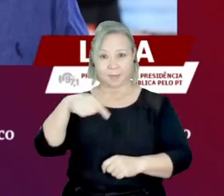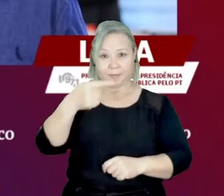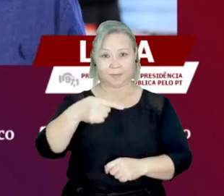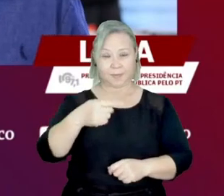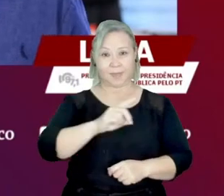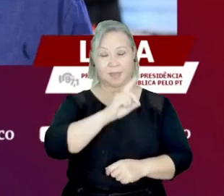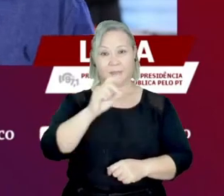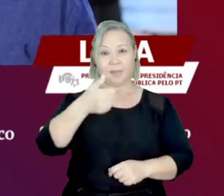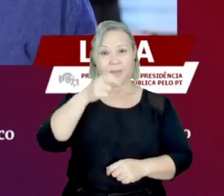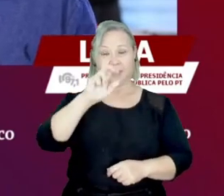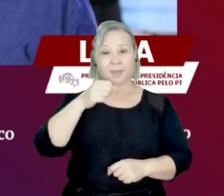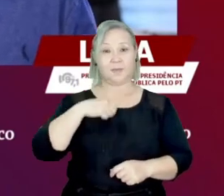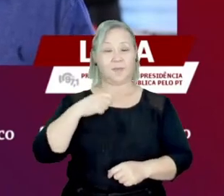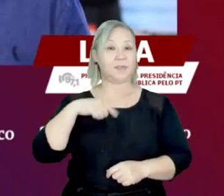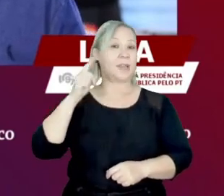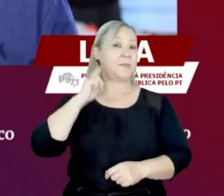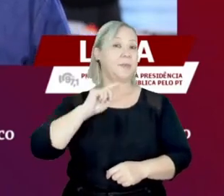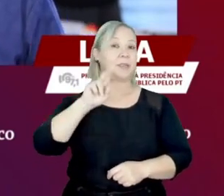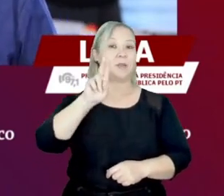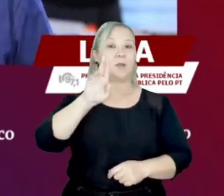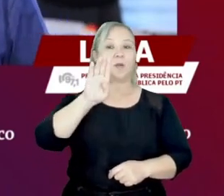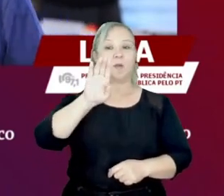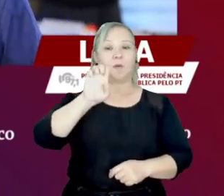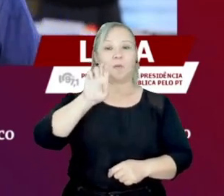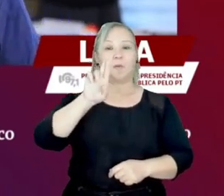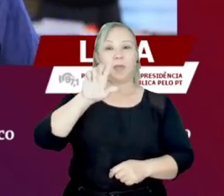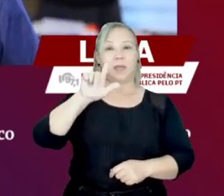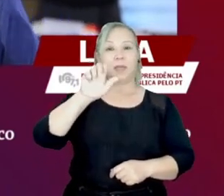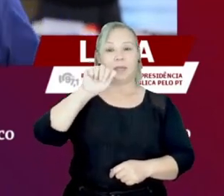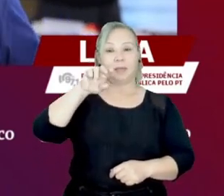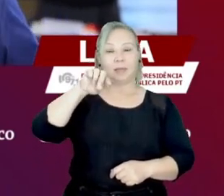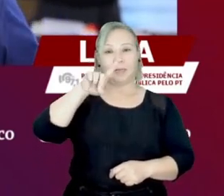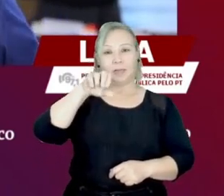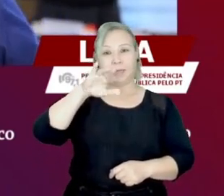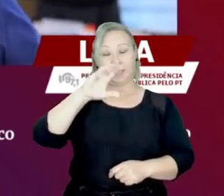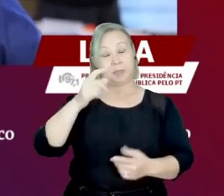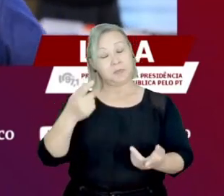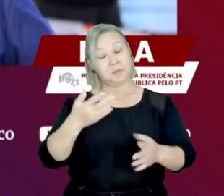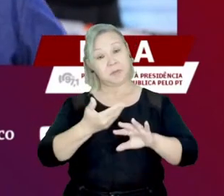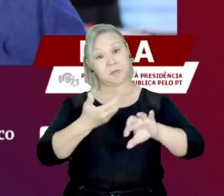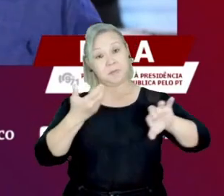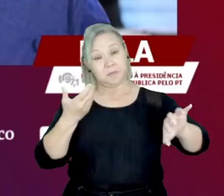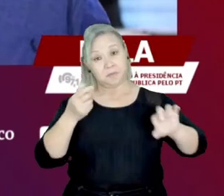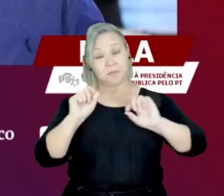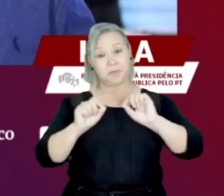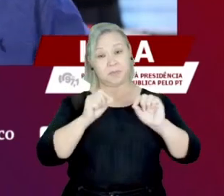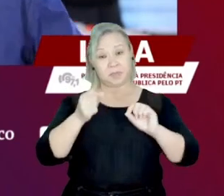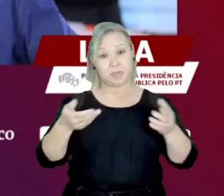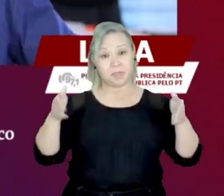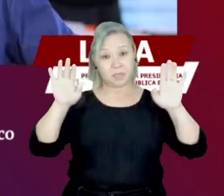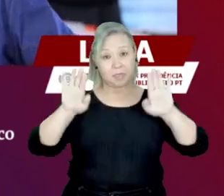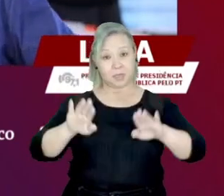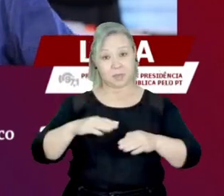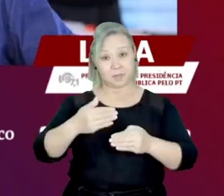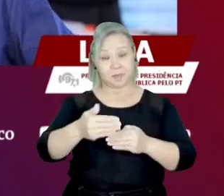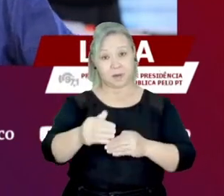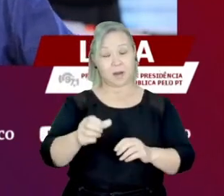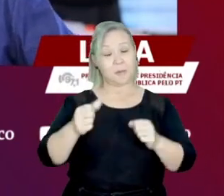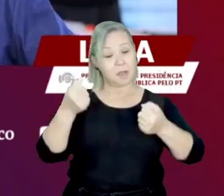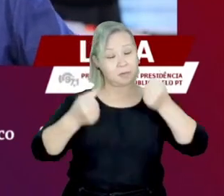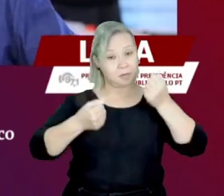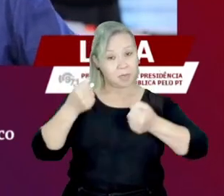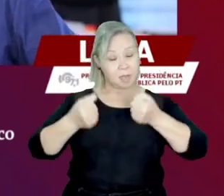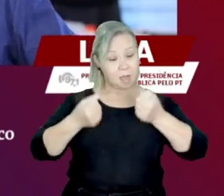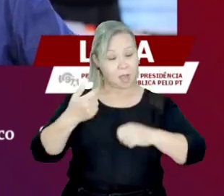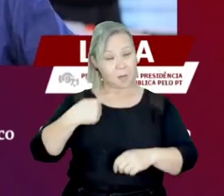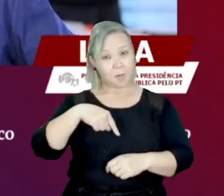pegar seu carro e ir até Uberlândia para mim te dar um abraço. Esse final de semana a Itatiaia vai estar em Uberaba, né? O Ipatinga joga